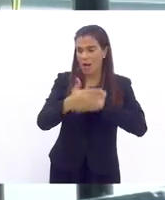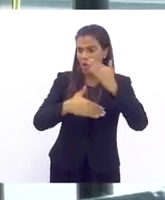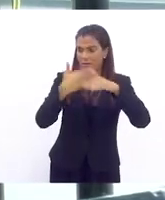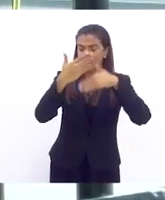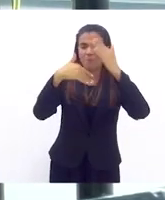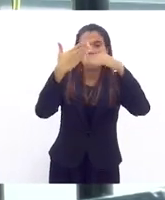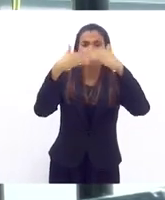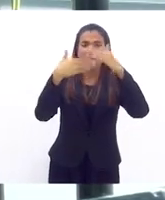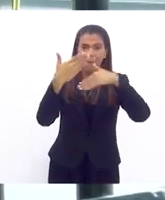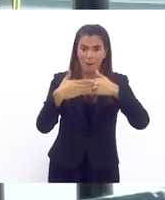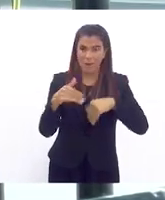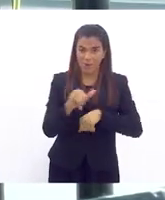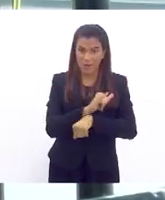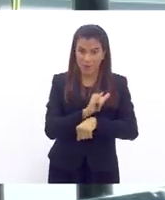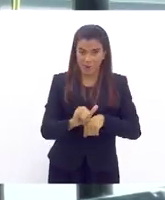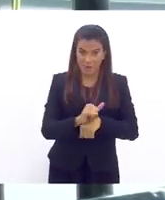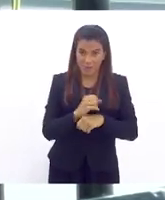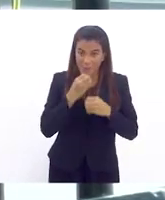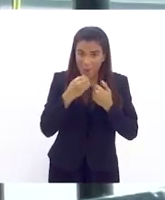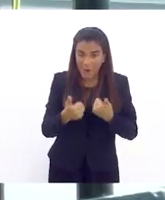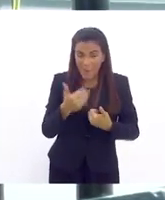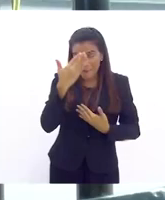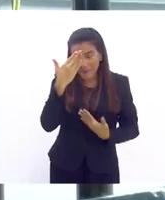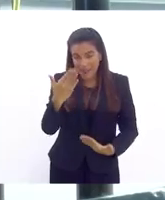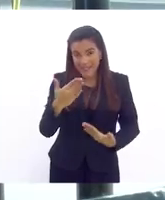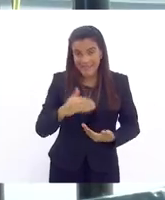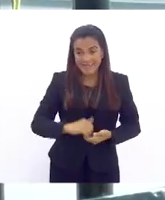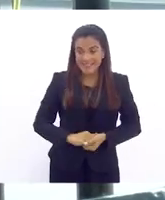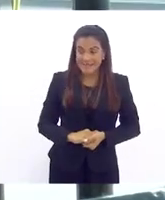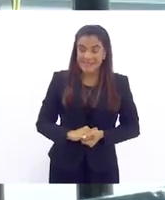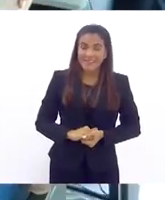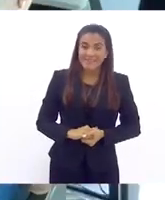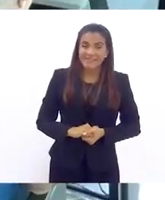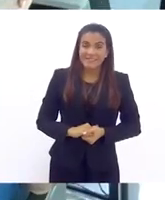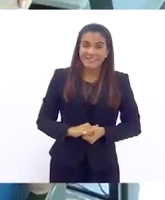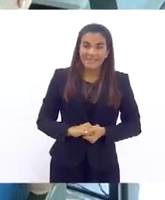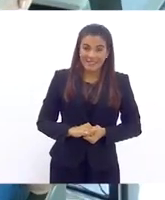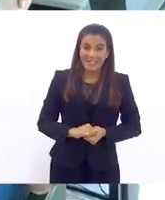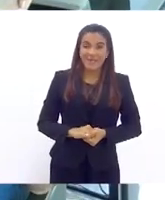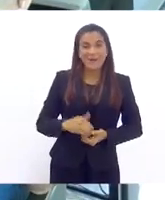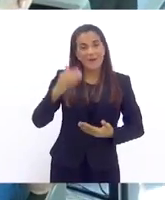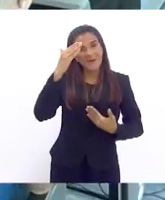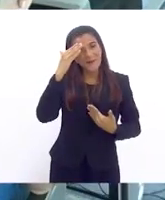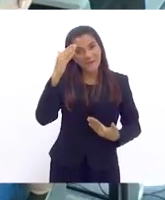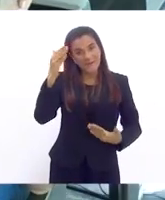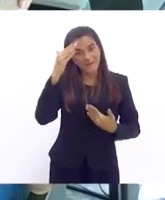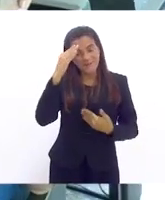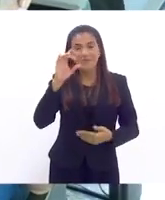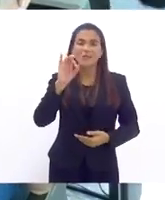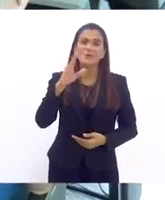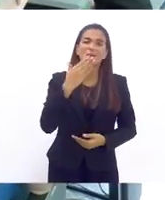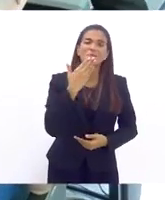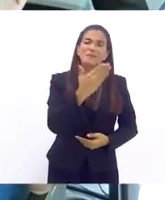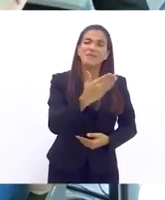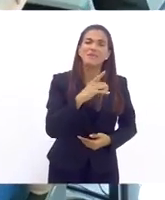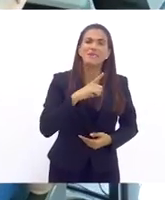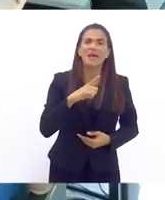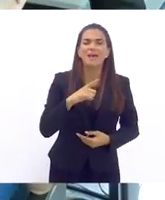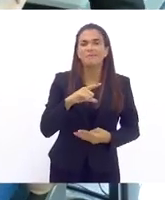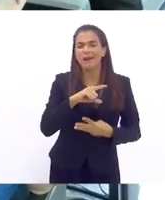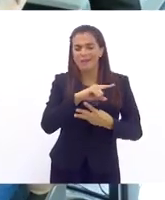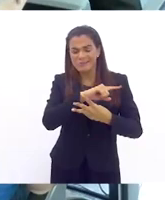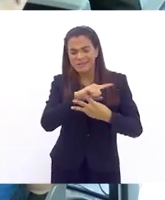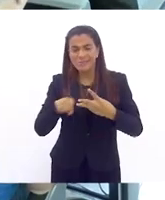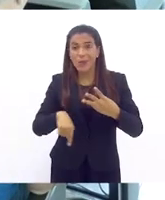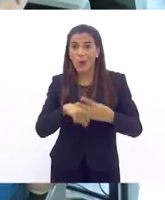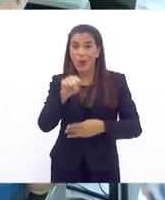do Estado utilizando esse recurso Tá bom muito obrigado Obrigado Dr Marcos eu vou só pedir porque a gente tem mais